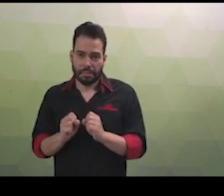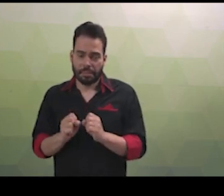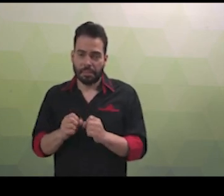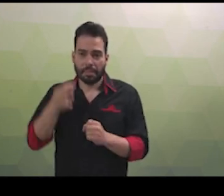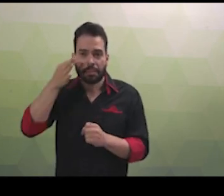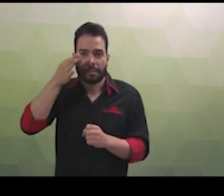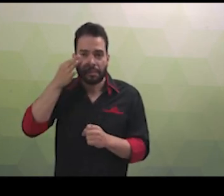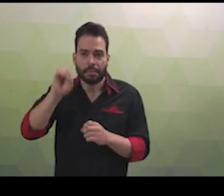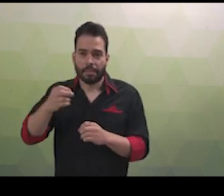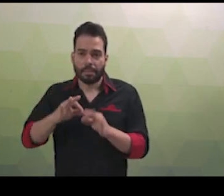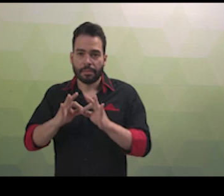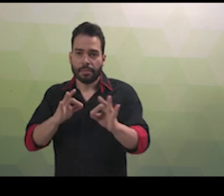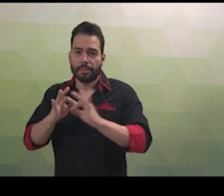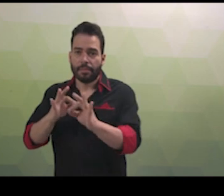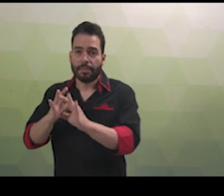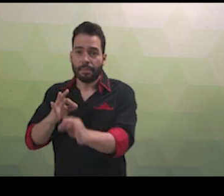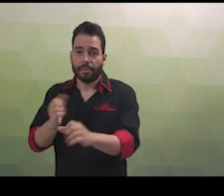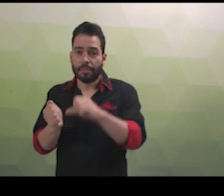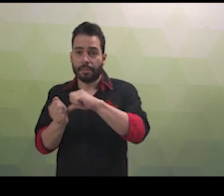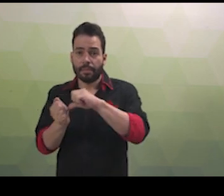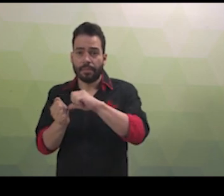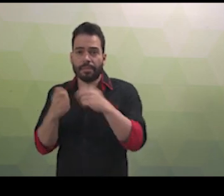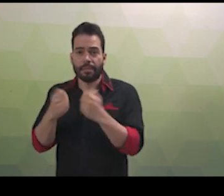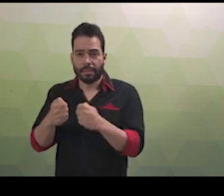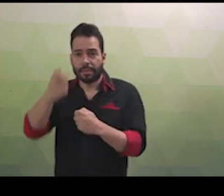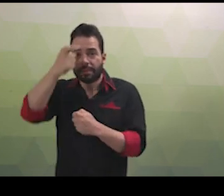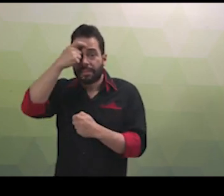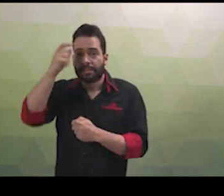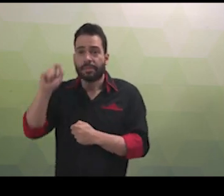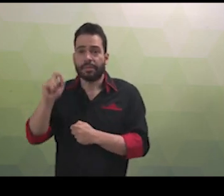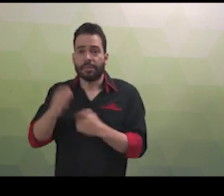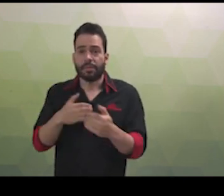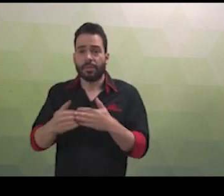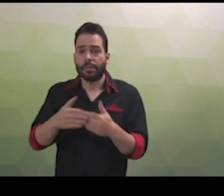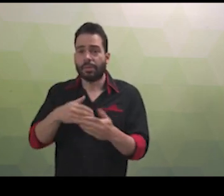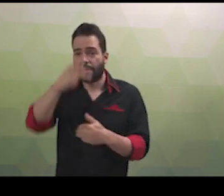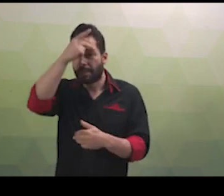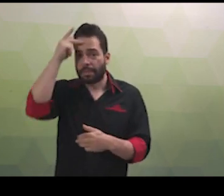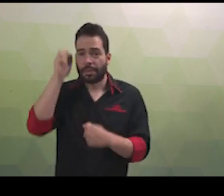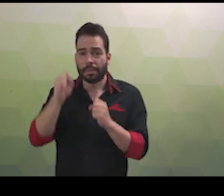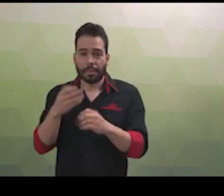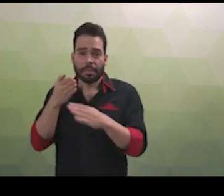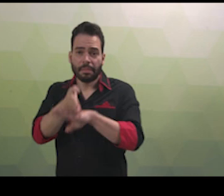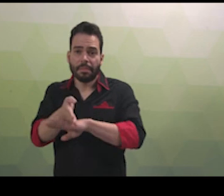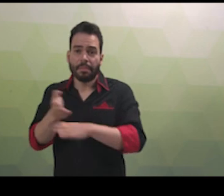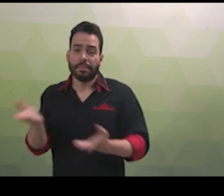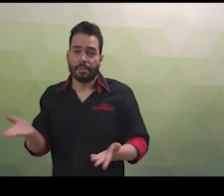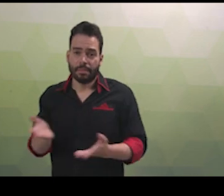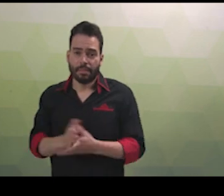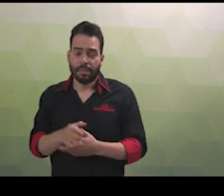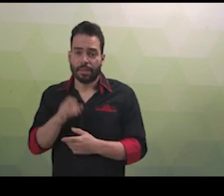seja presencial ou à distância, o campus deve ter a consciência de que qualquer público poderá